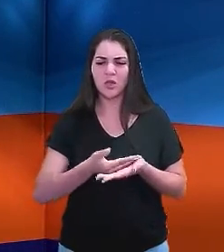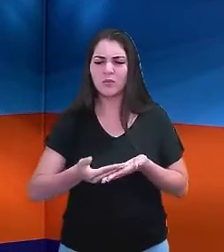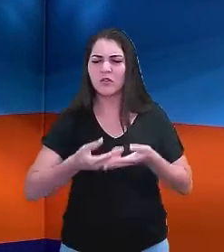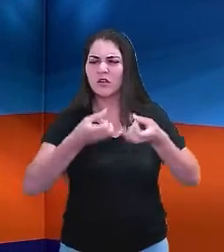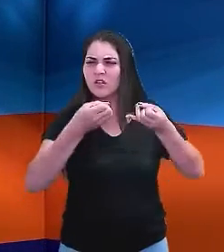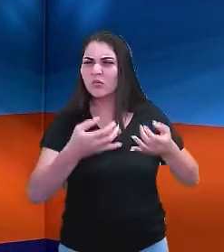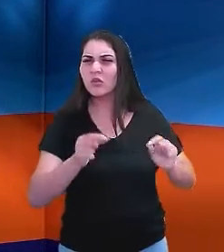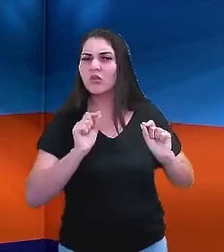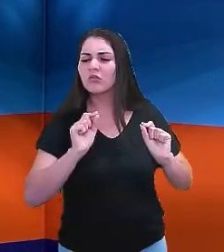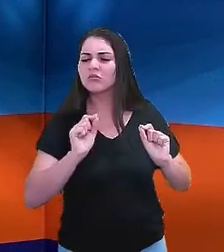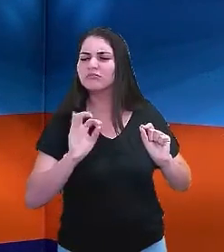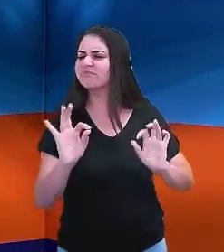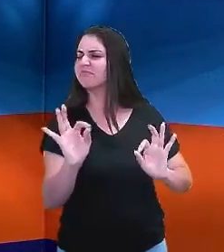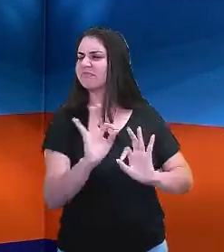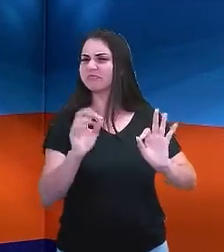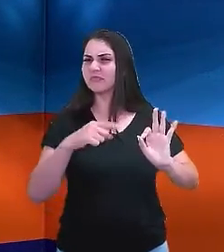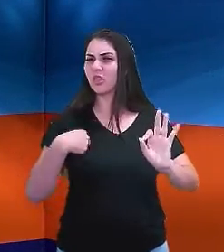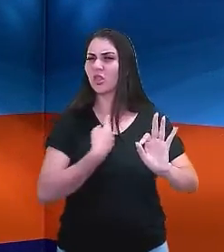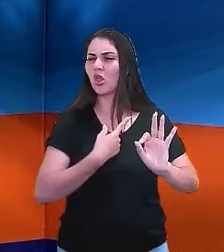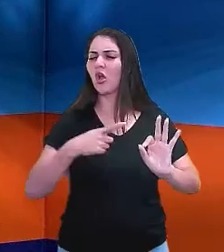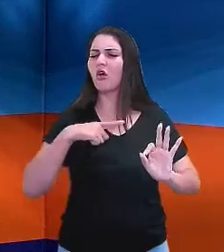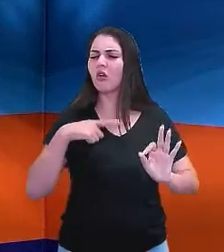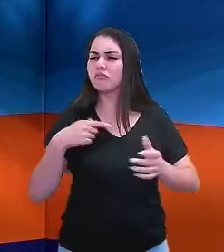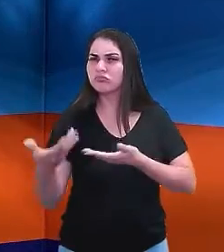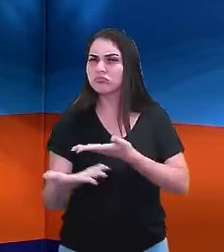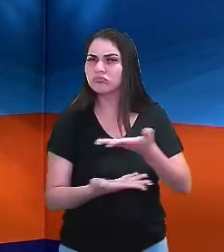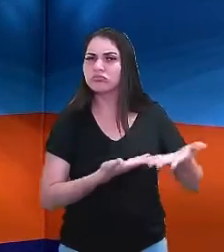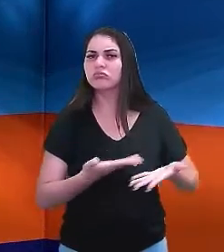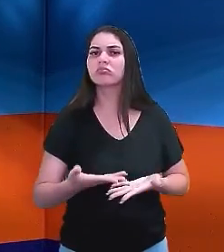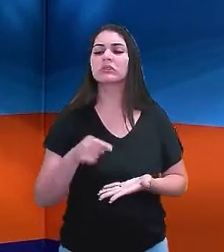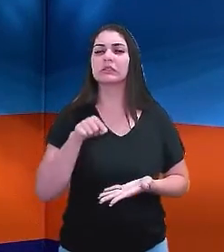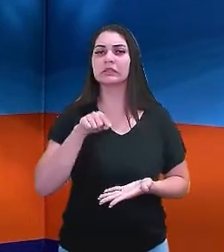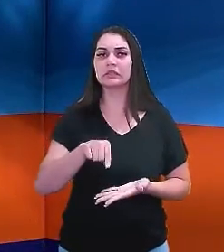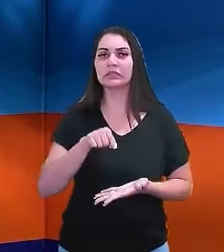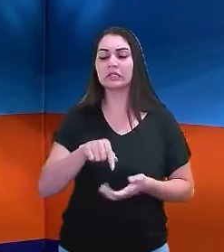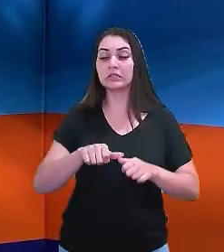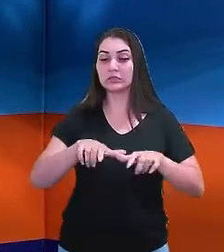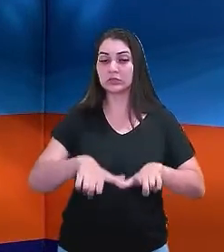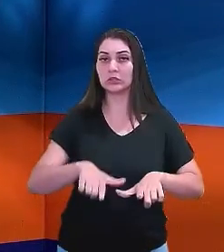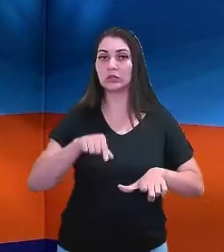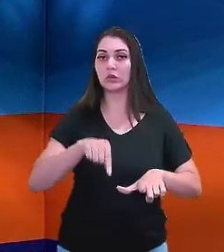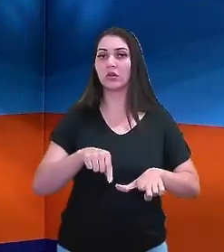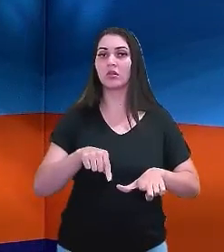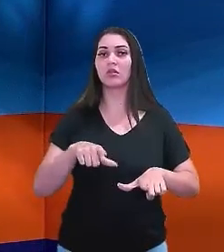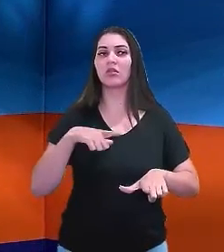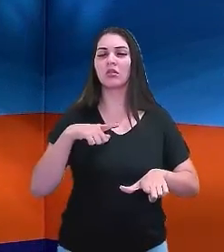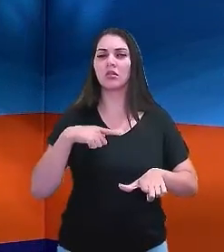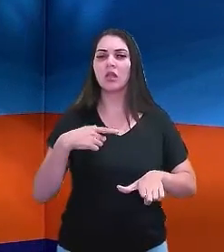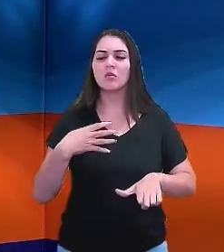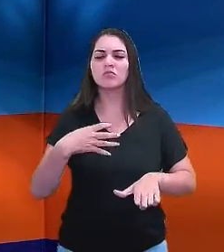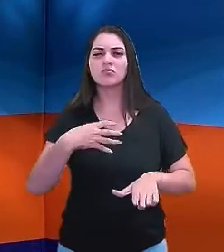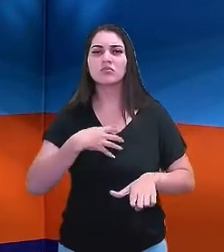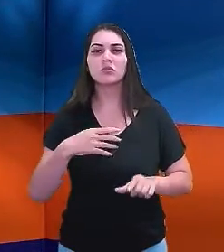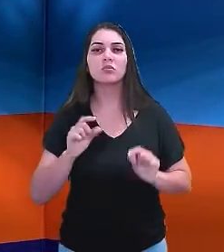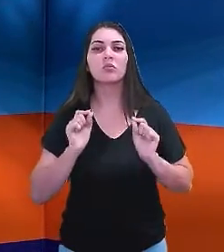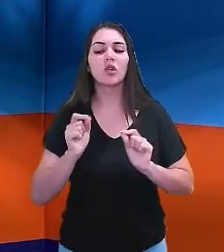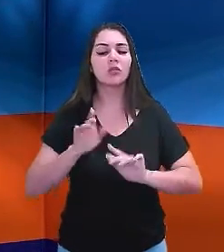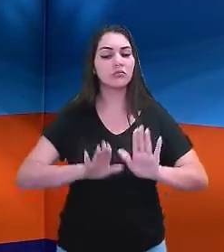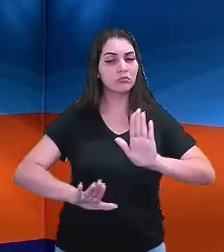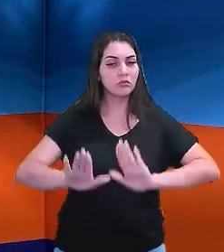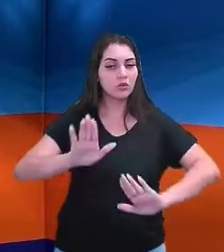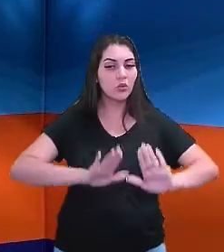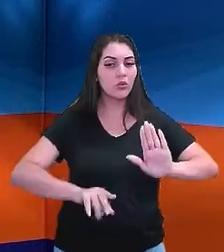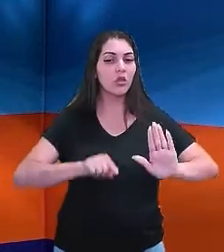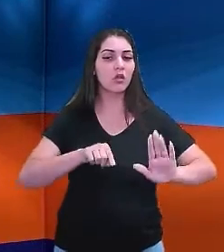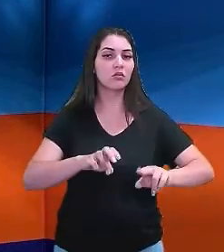não, nós fazemos parte desse território, nós temos um sentimento de cuidado